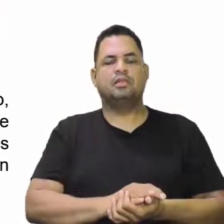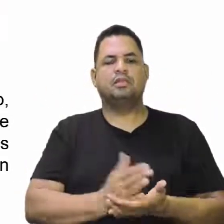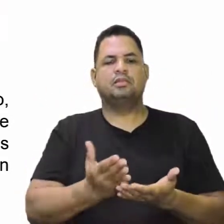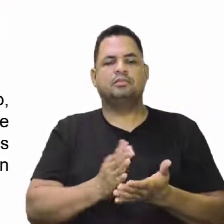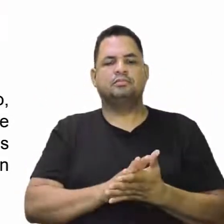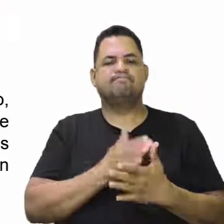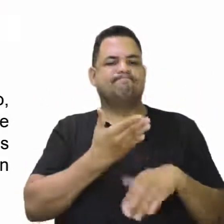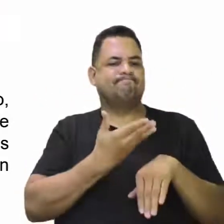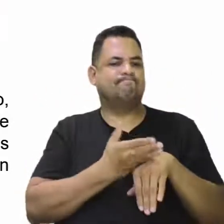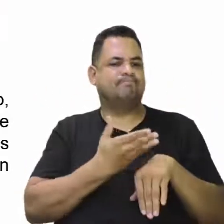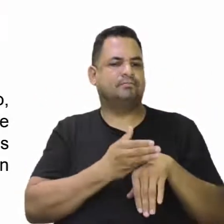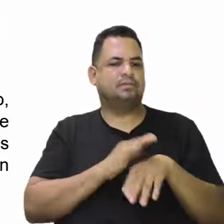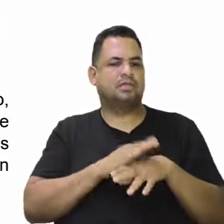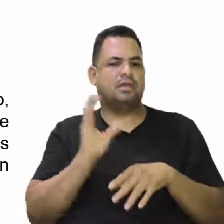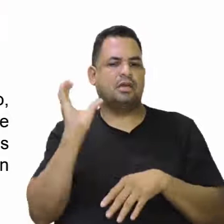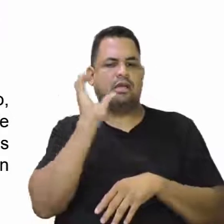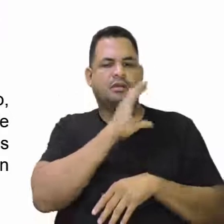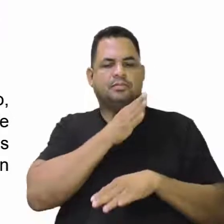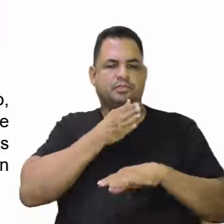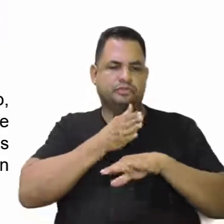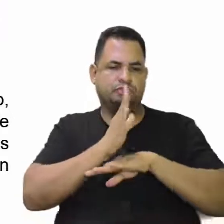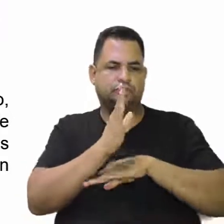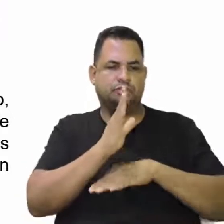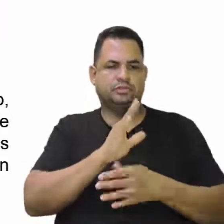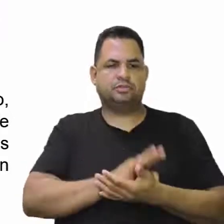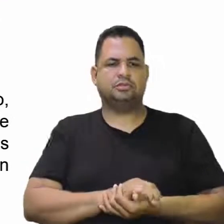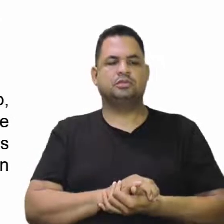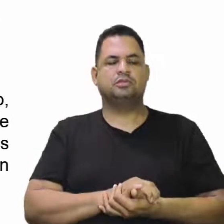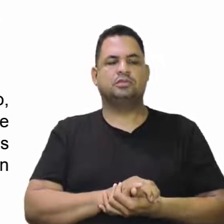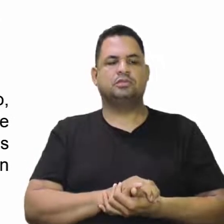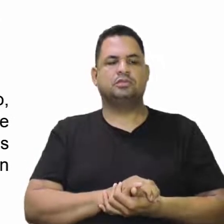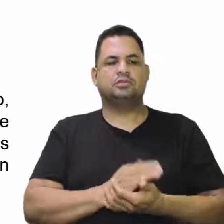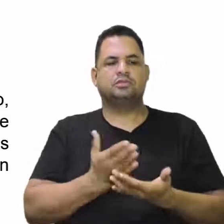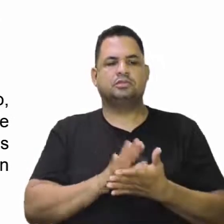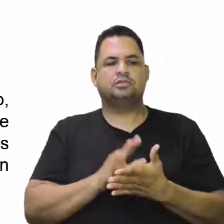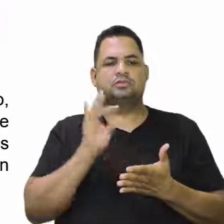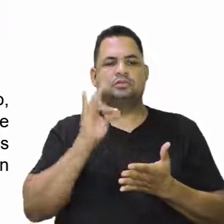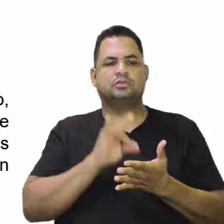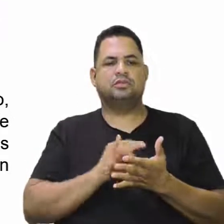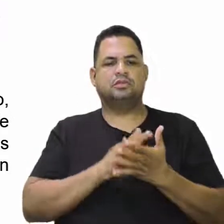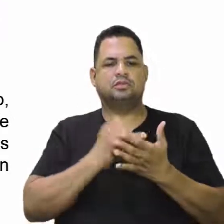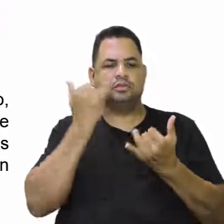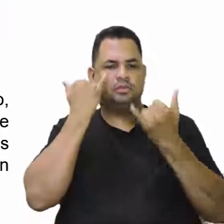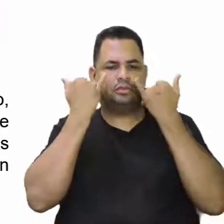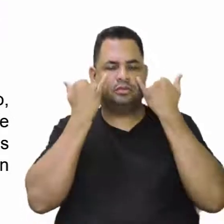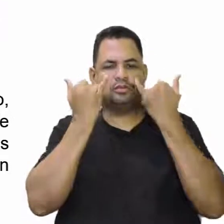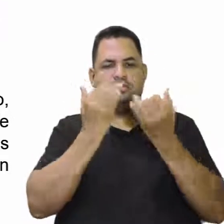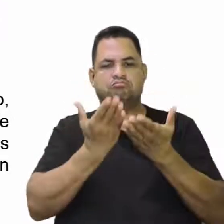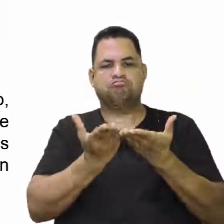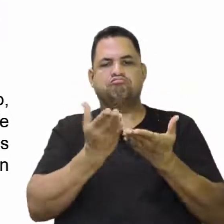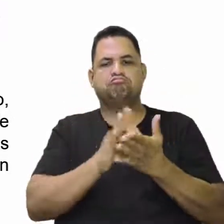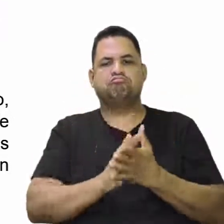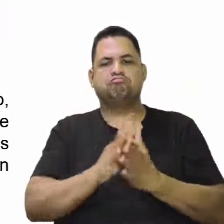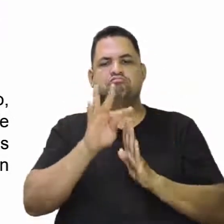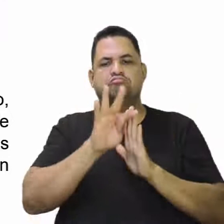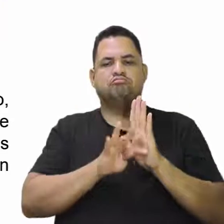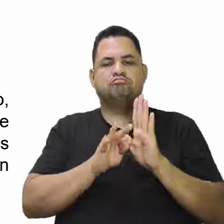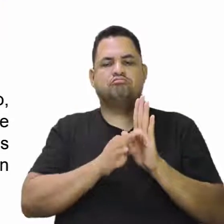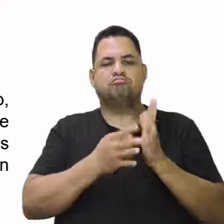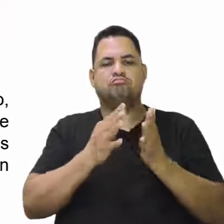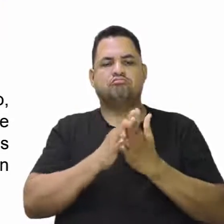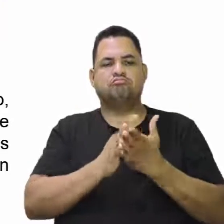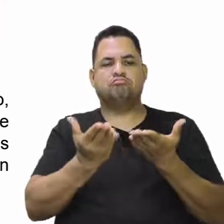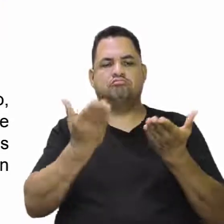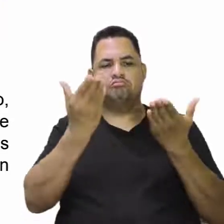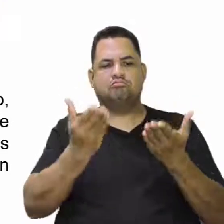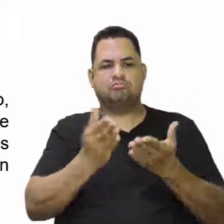rápida e direta. Os atos informativos presentes nesse tipo de texto são acompanhados de atos